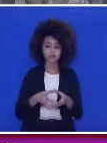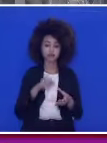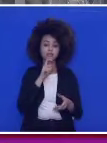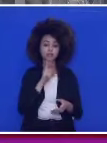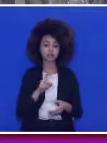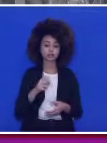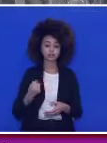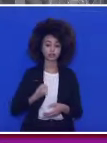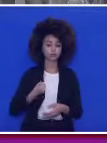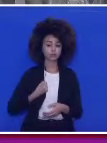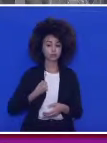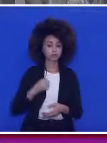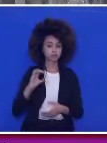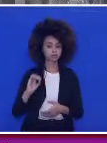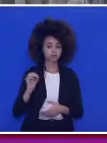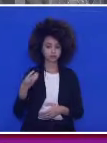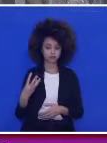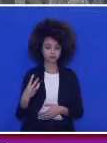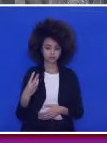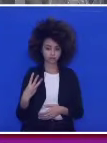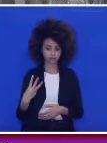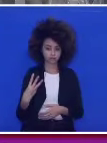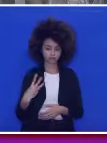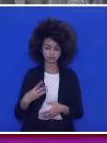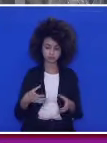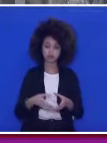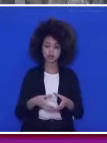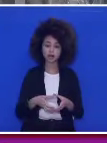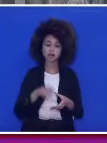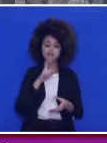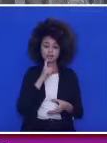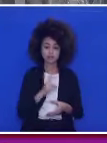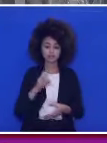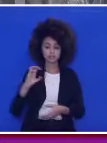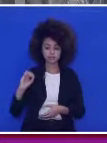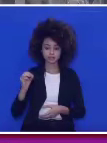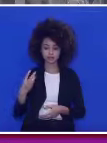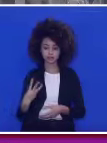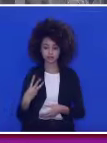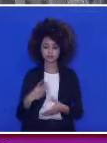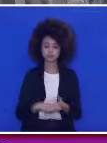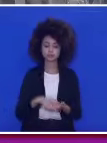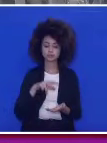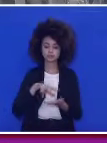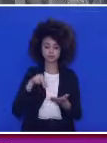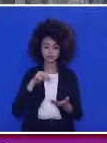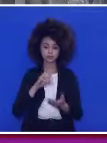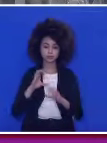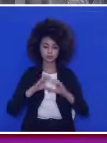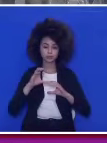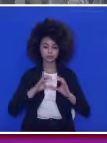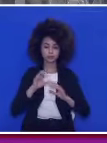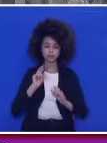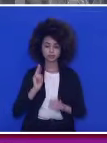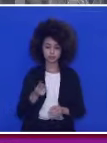Bola verde, número 03. Verde, 03. Sorteio do